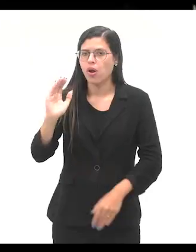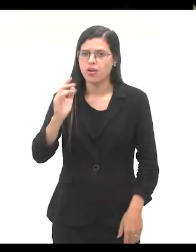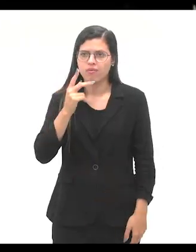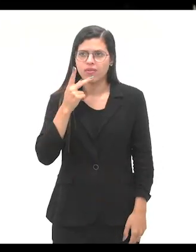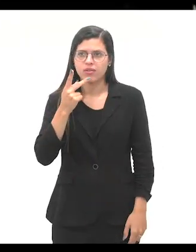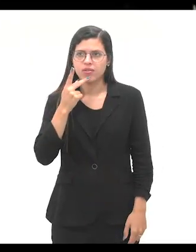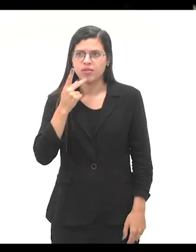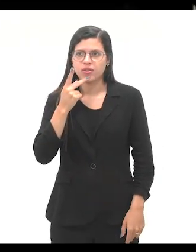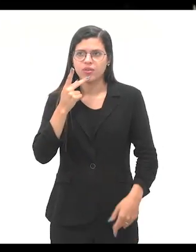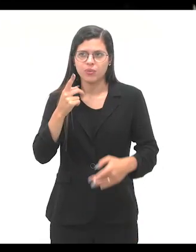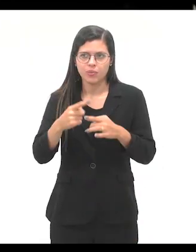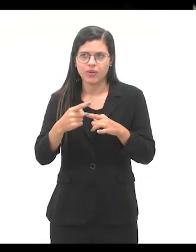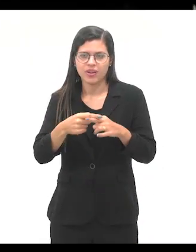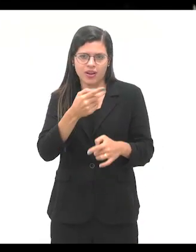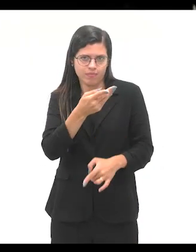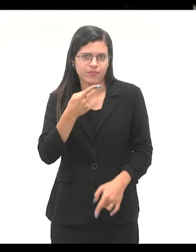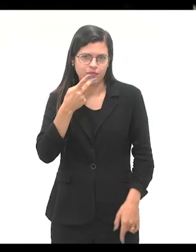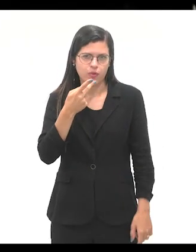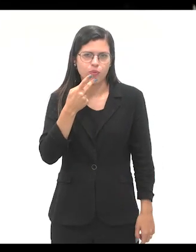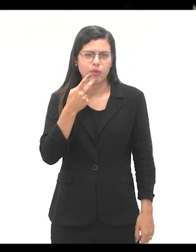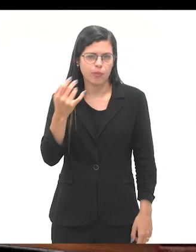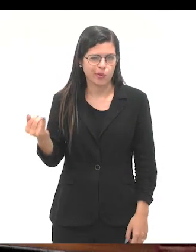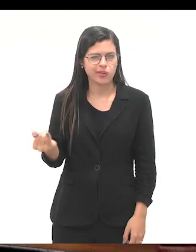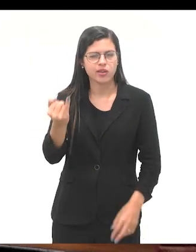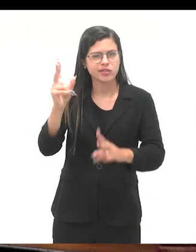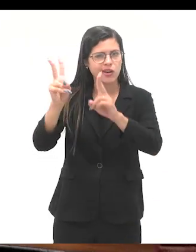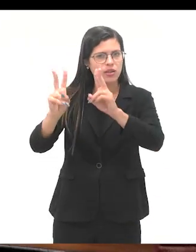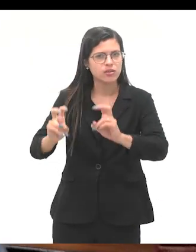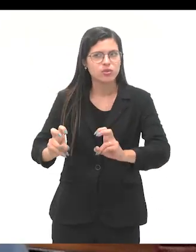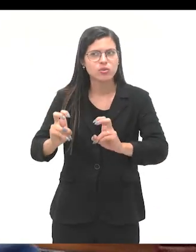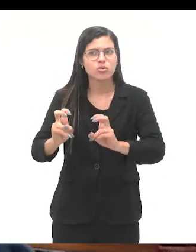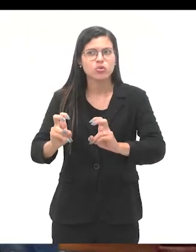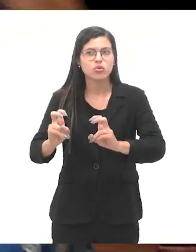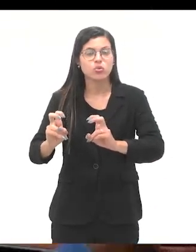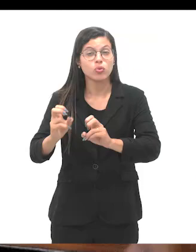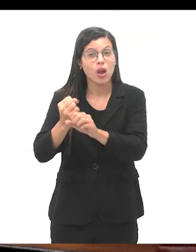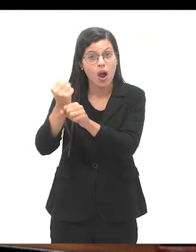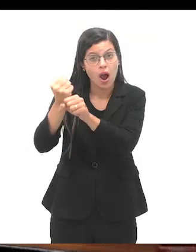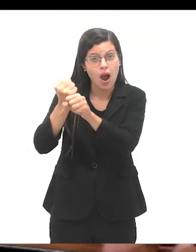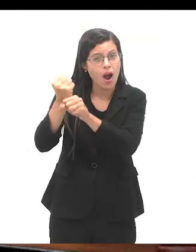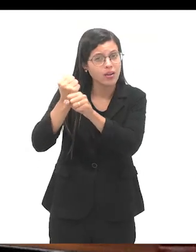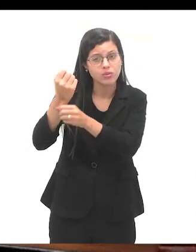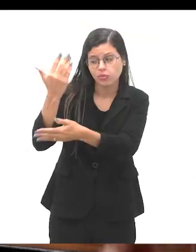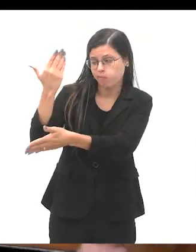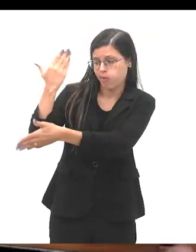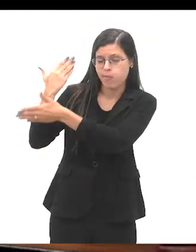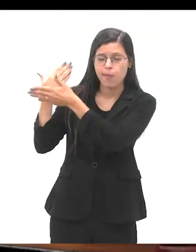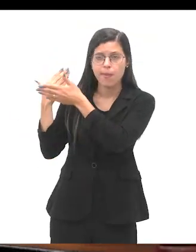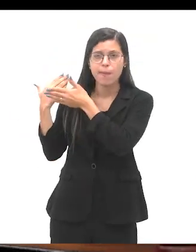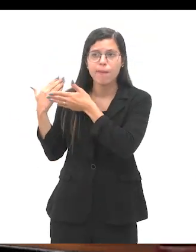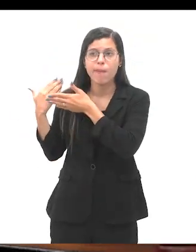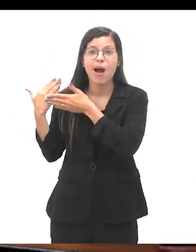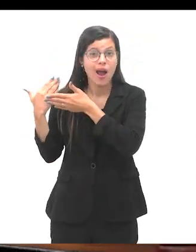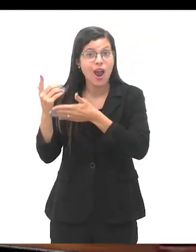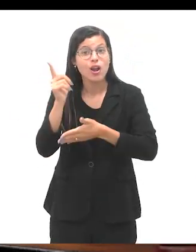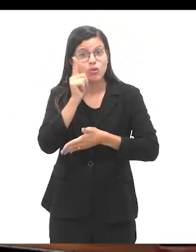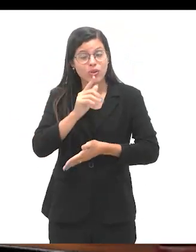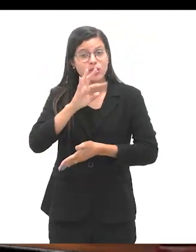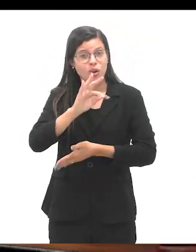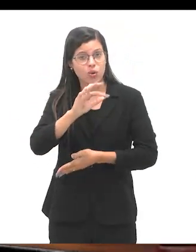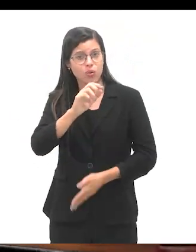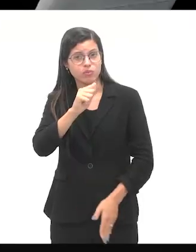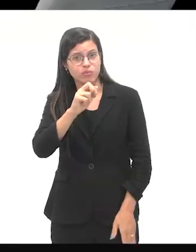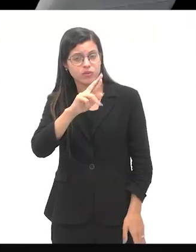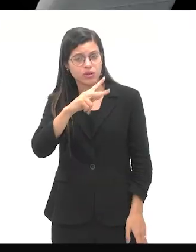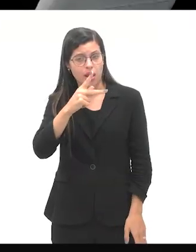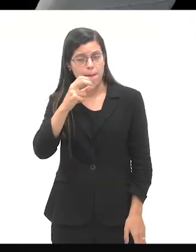essas coisas às vezes o Cristiano tocou num assunto muito importante, que muitos anos atrás, um tarpão foi